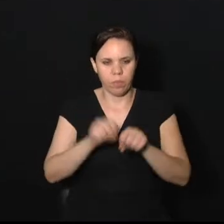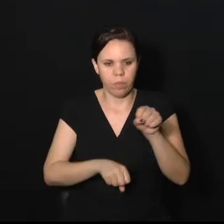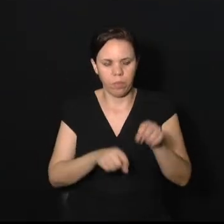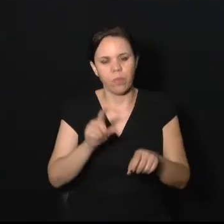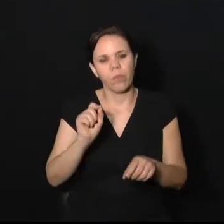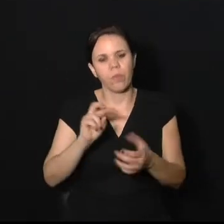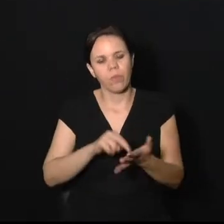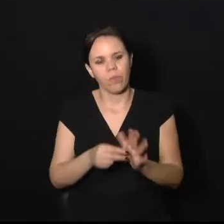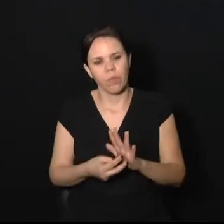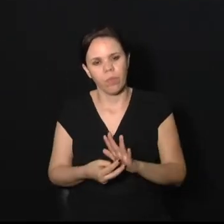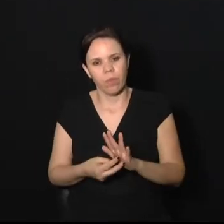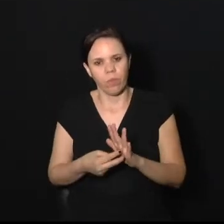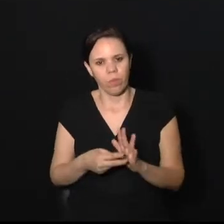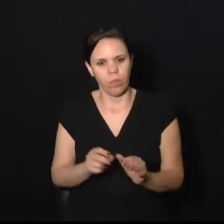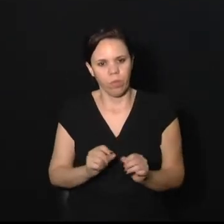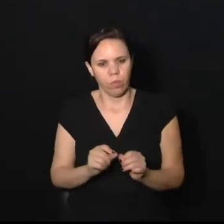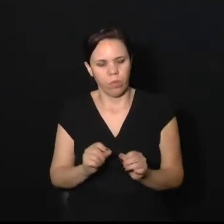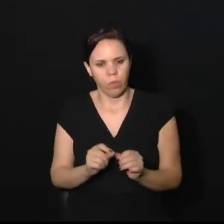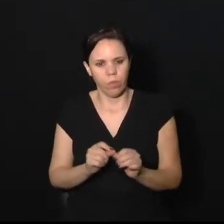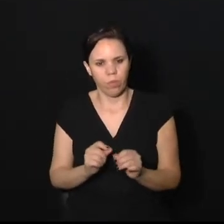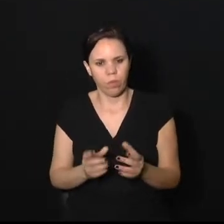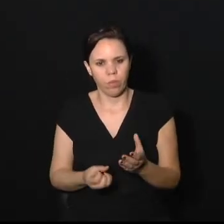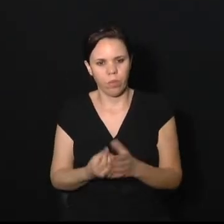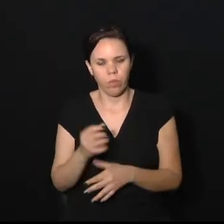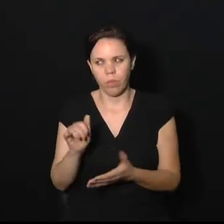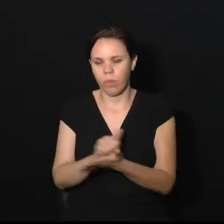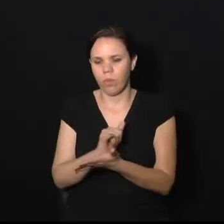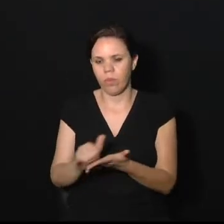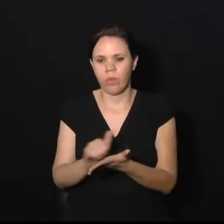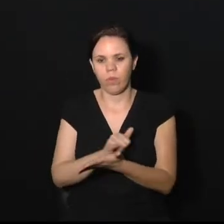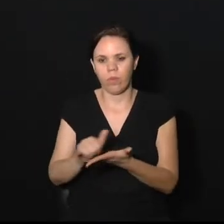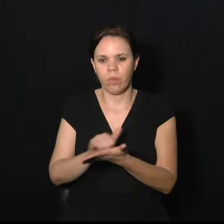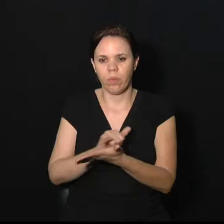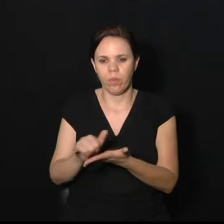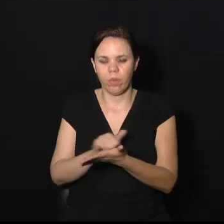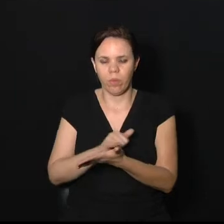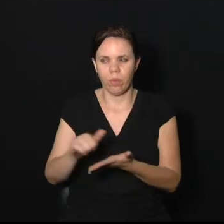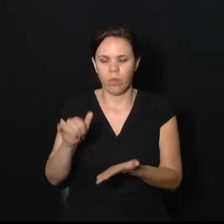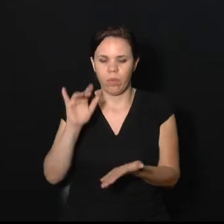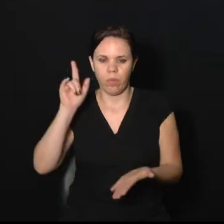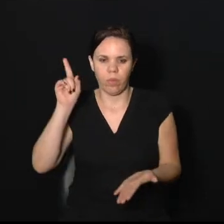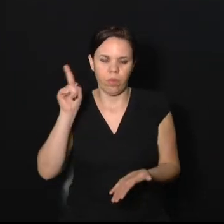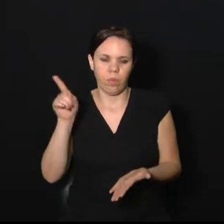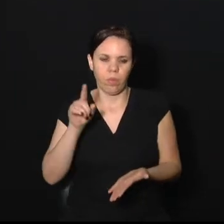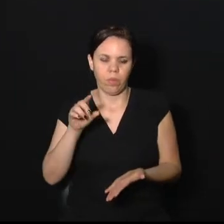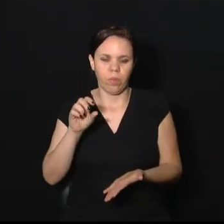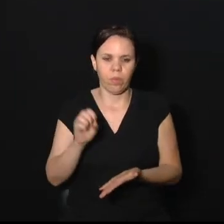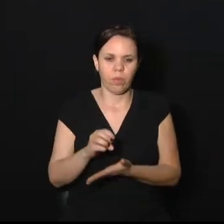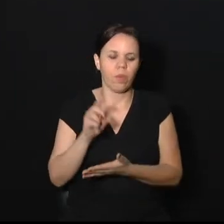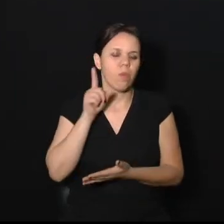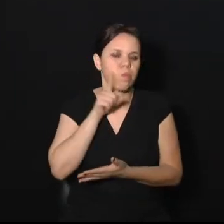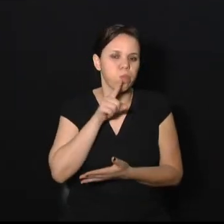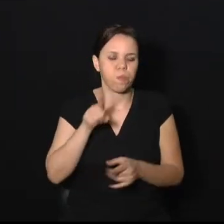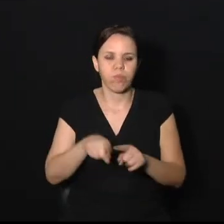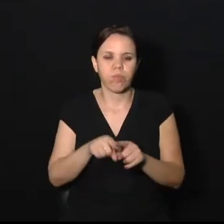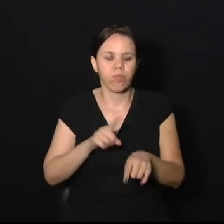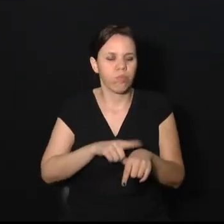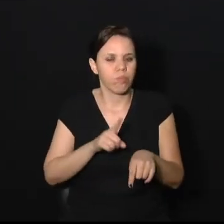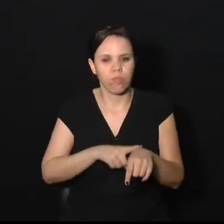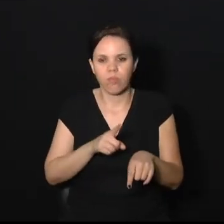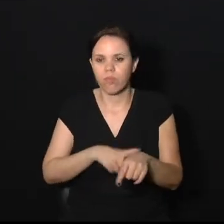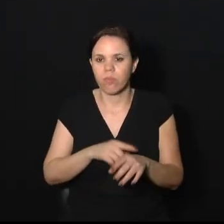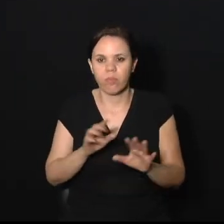o que Nova York fez, por mais que a gente fale Nova York, né, tem todo o orçamento do mundo. Não, chegou um momento que eles não estavam